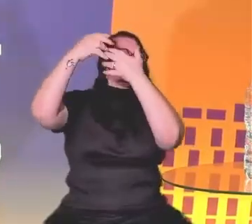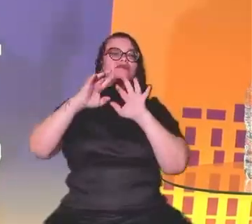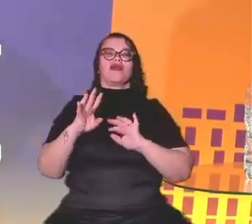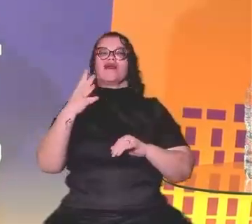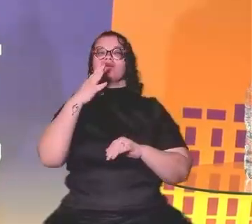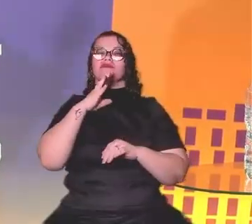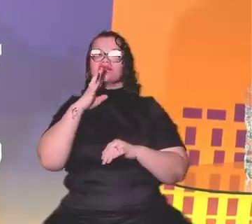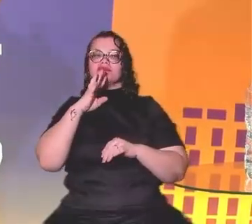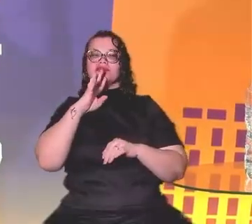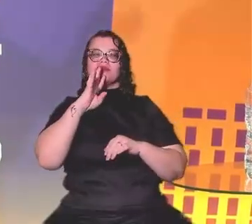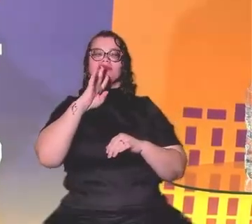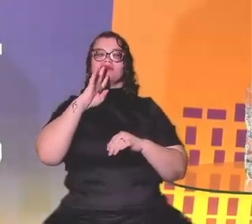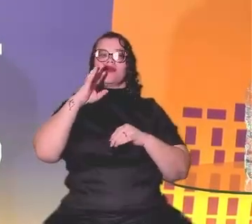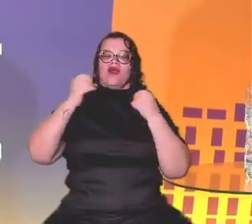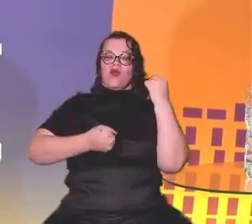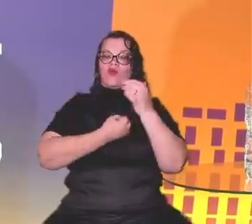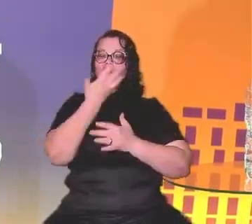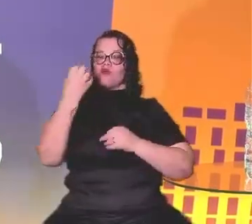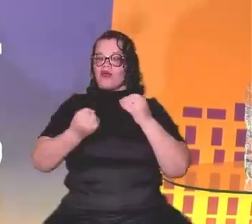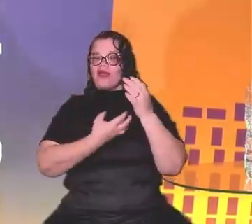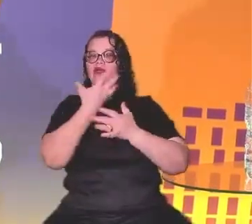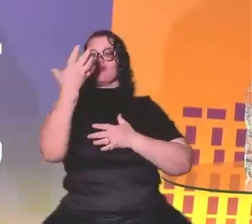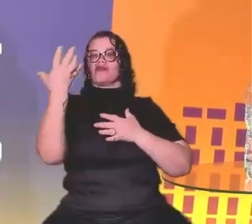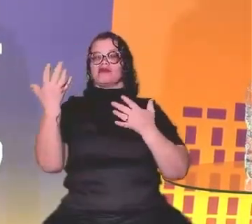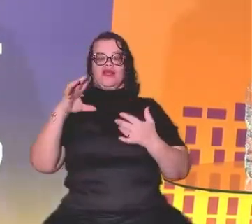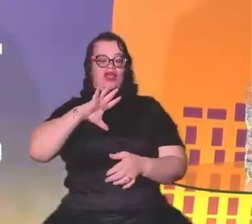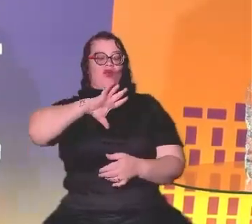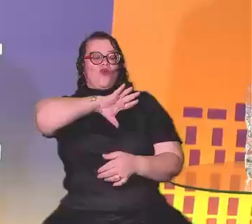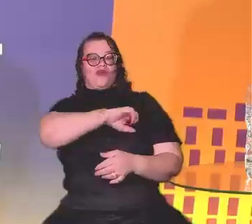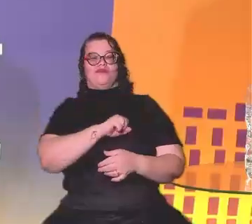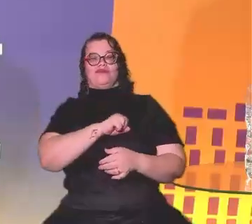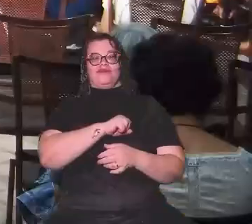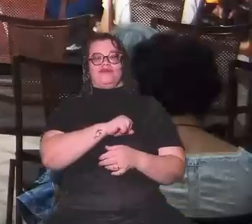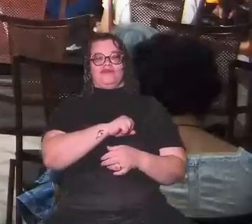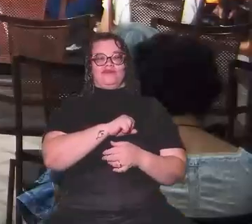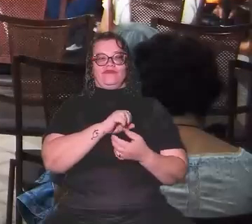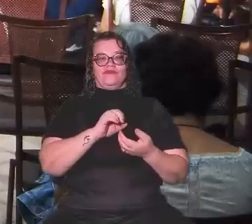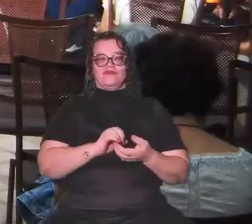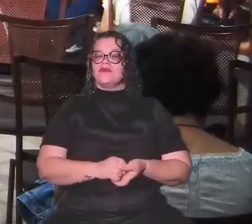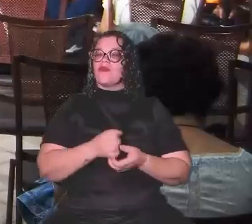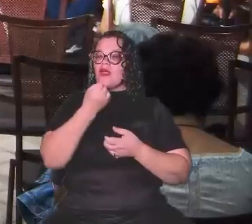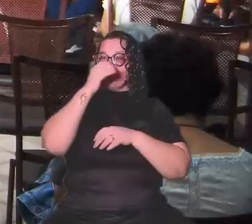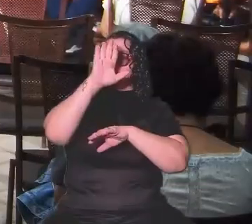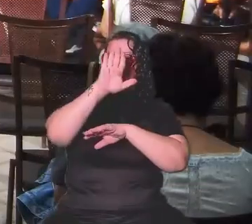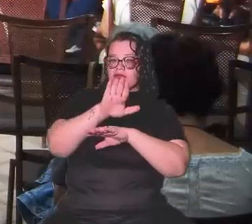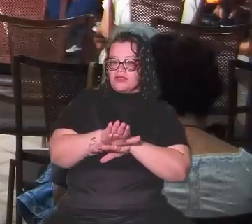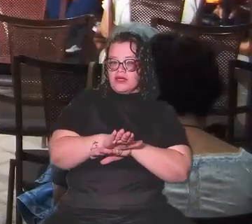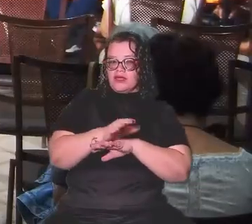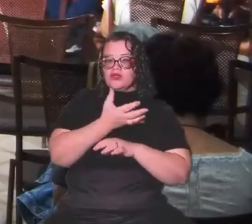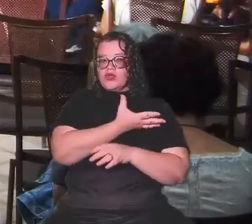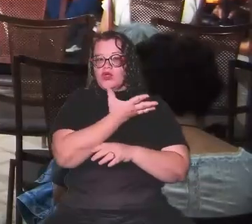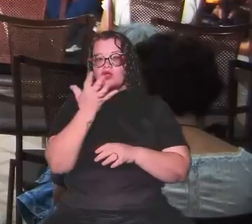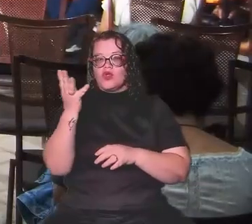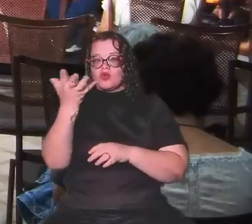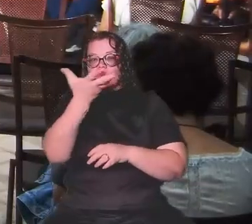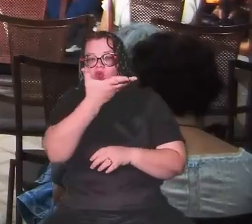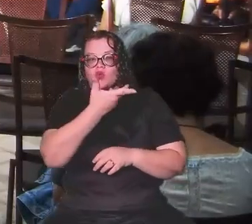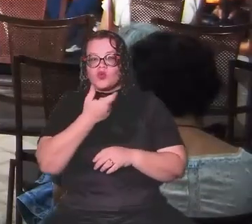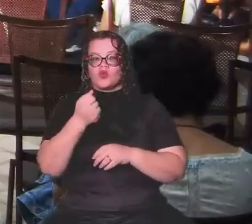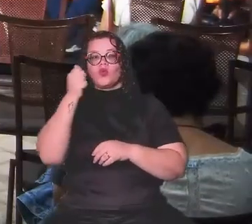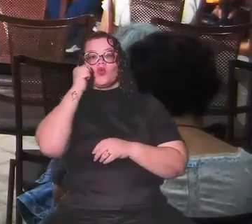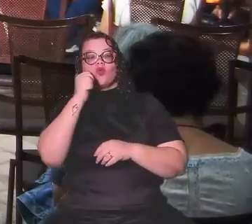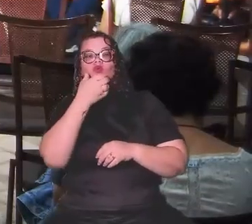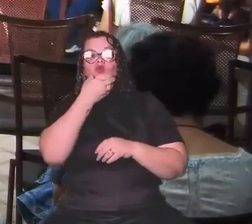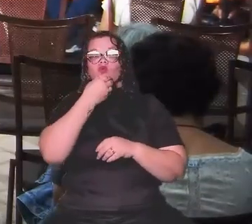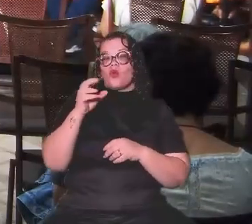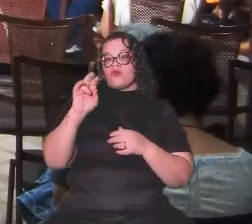sobre visualidade, poética, poesia, e eu amo isso. Da esquerda para a direita, a primeira pessoa sentada